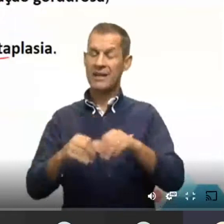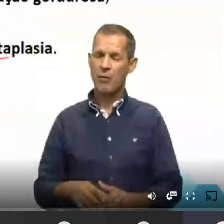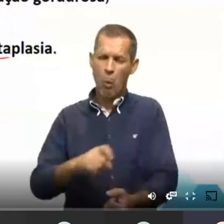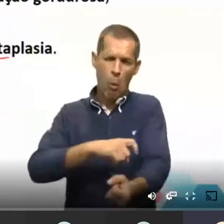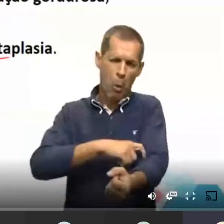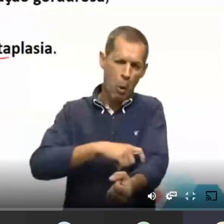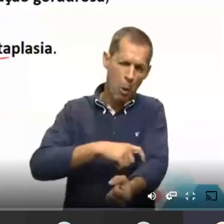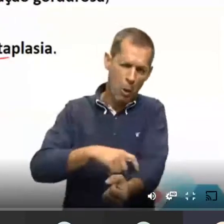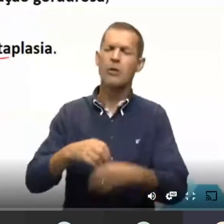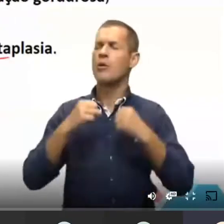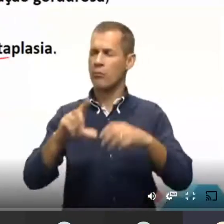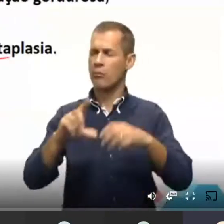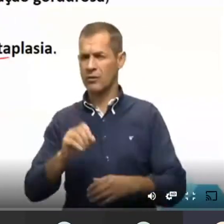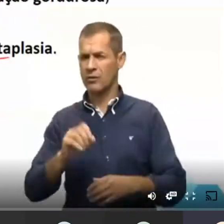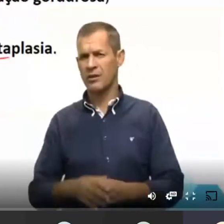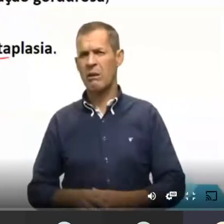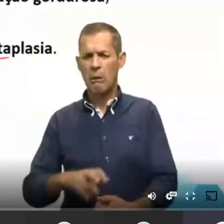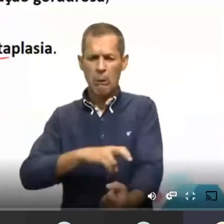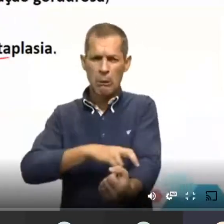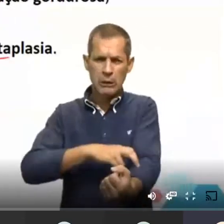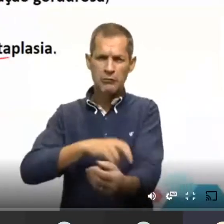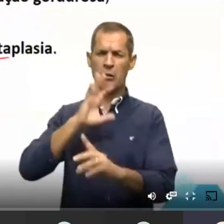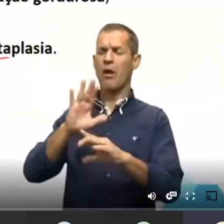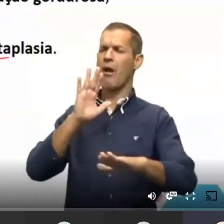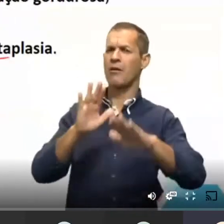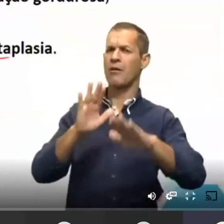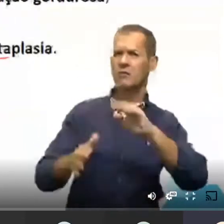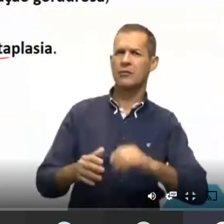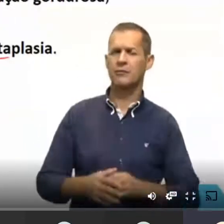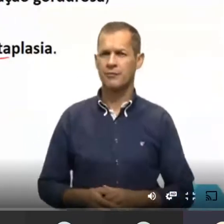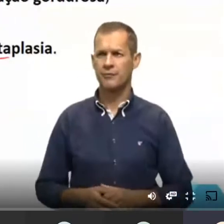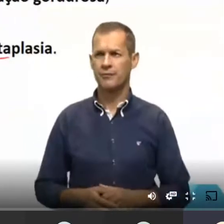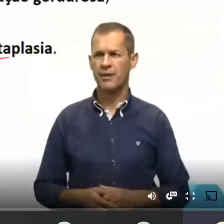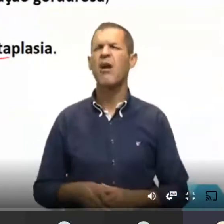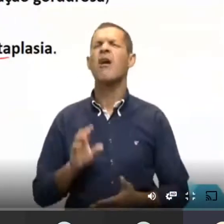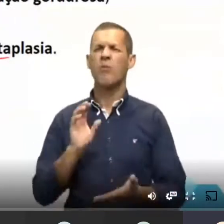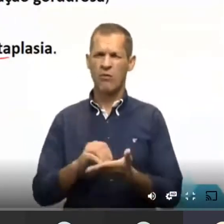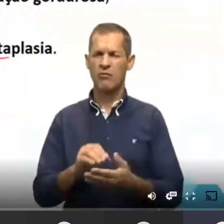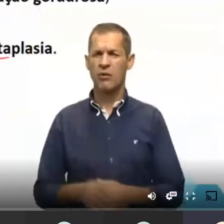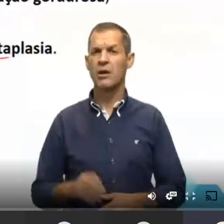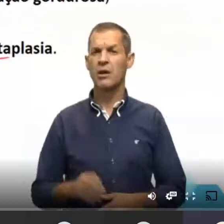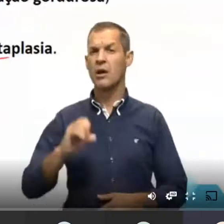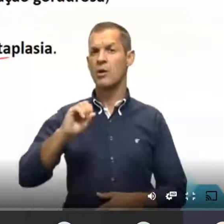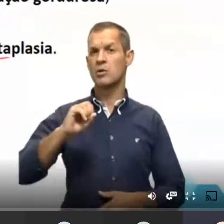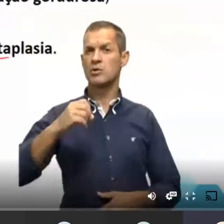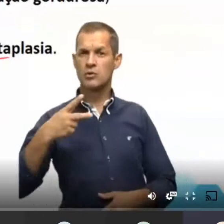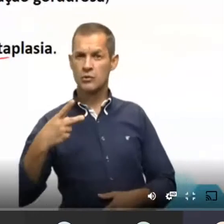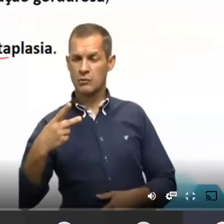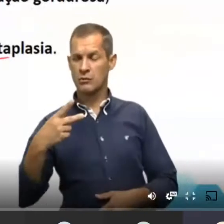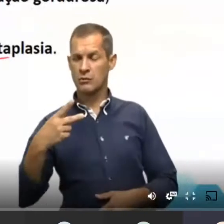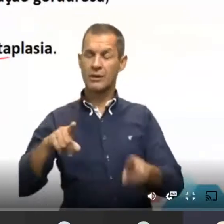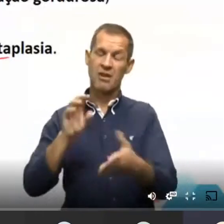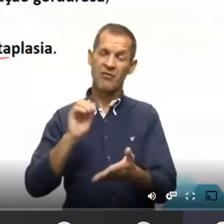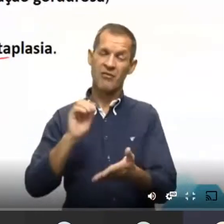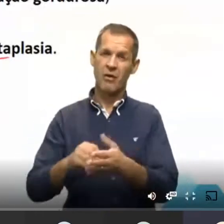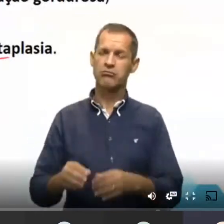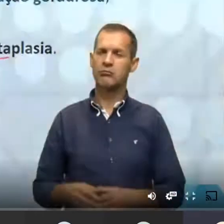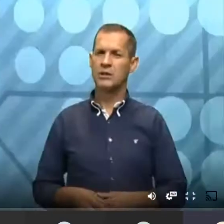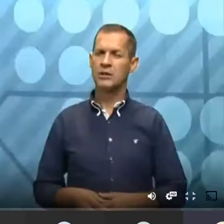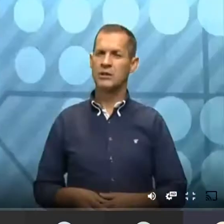Esse estresse, ele pode ser ocasionado, muitas vezes, pela falta de oxigenação ou falta